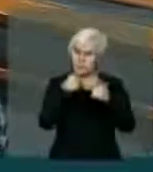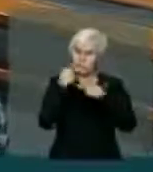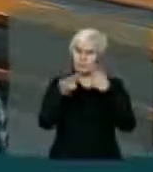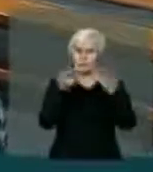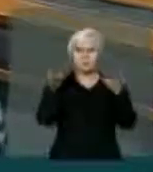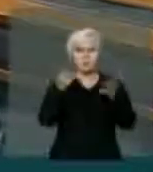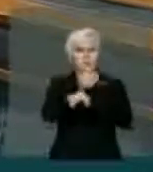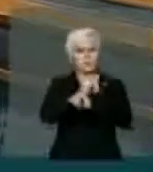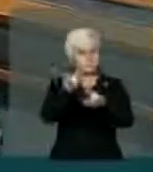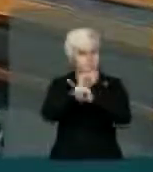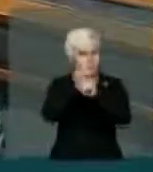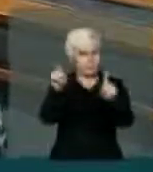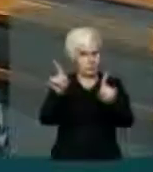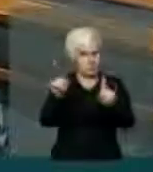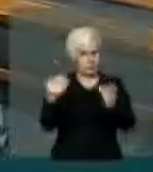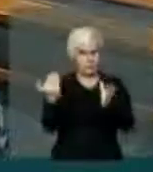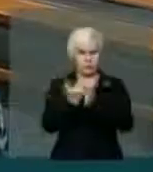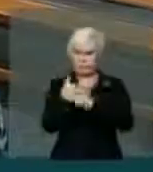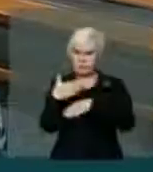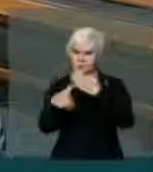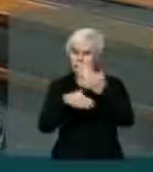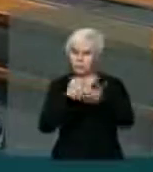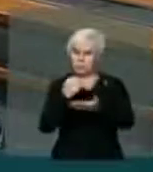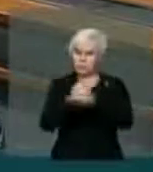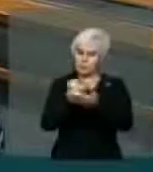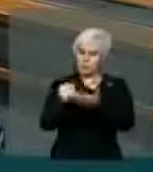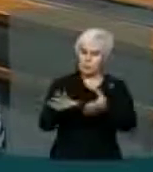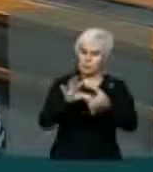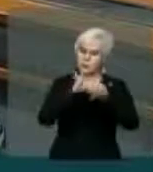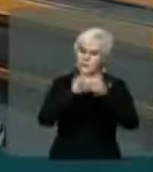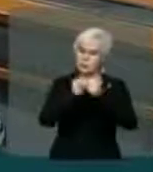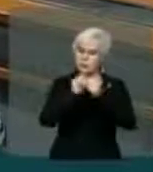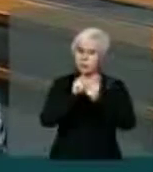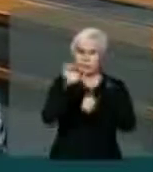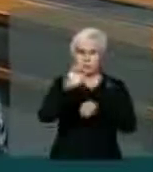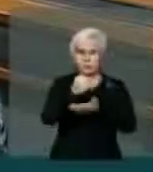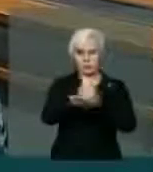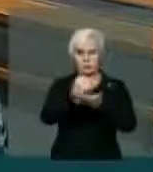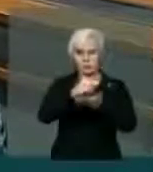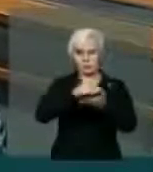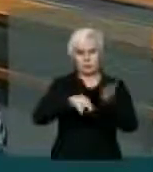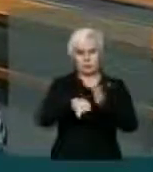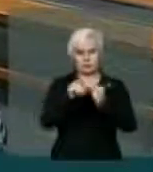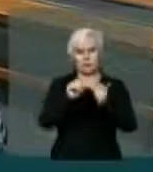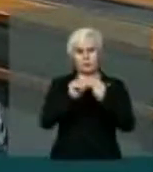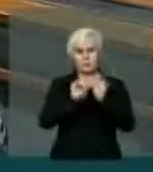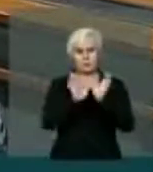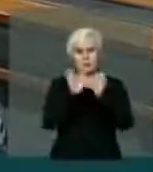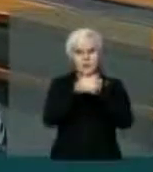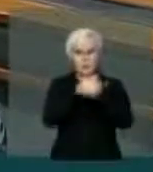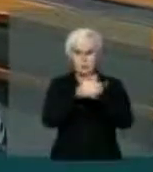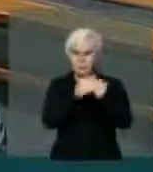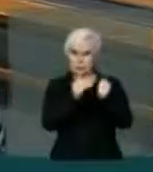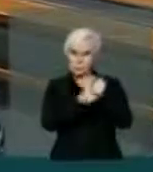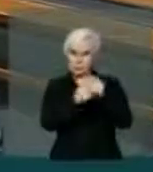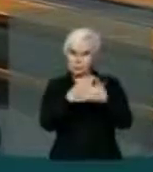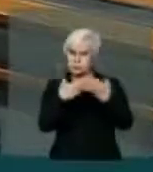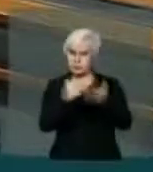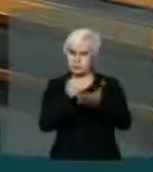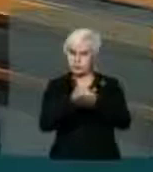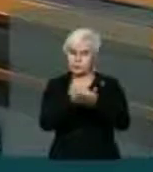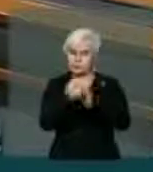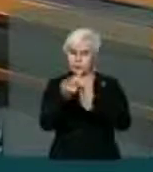senhores que os processos de concessão e de renovação de concessão são feitos no escuro. Os processos